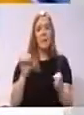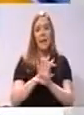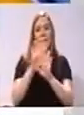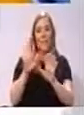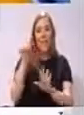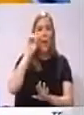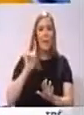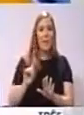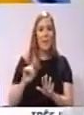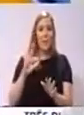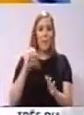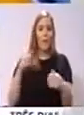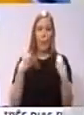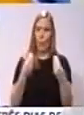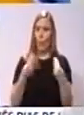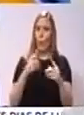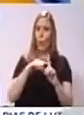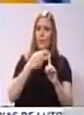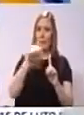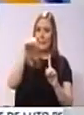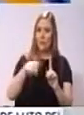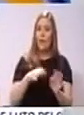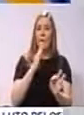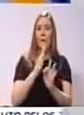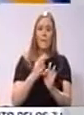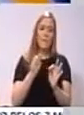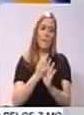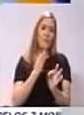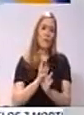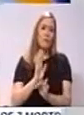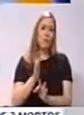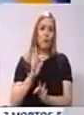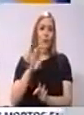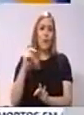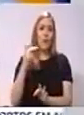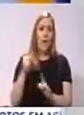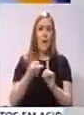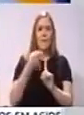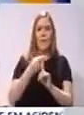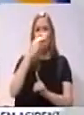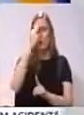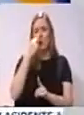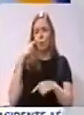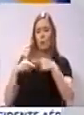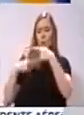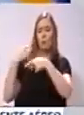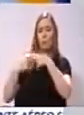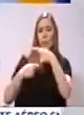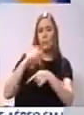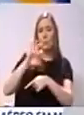redonda. Este ano, em 2019, a nossa feira comemora os 40 anos. Uma feira com muita história na nossa região, uma feira que